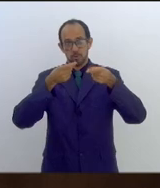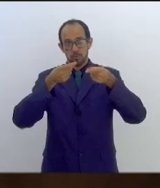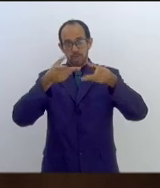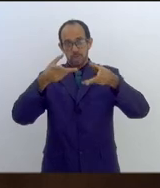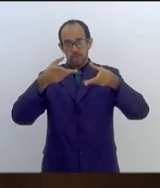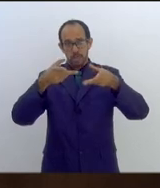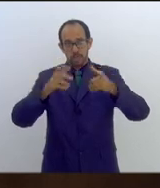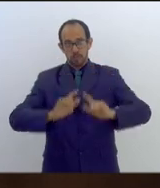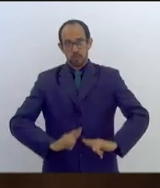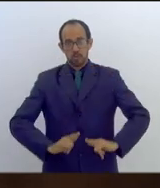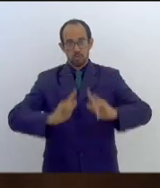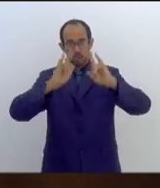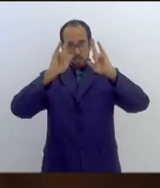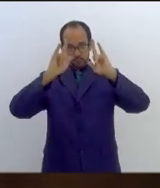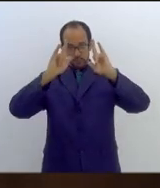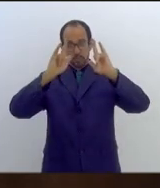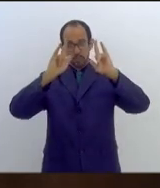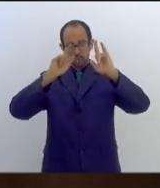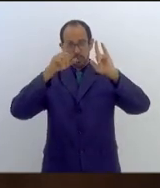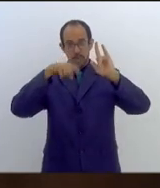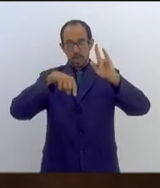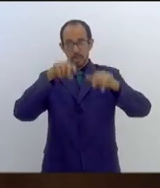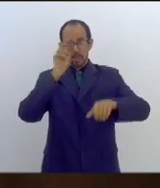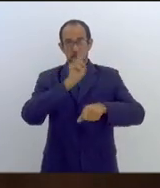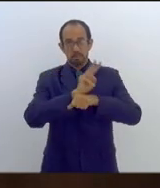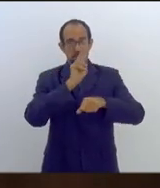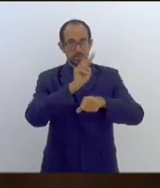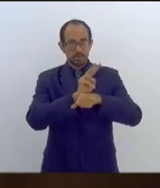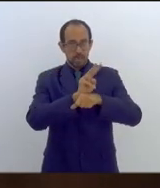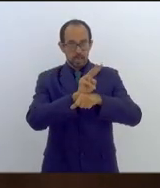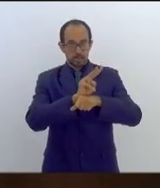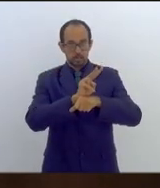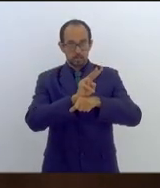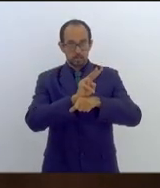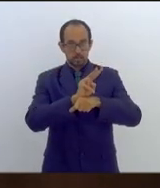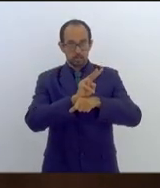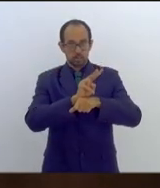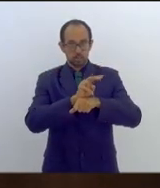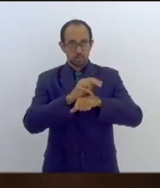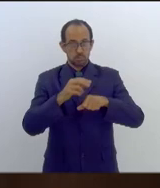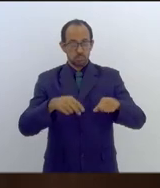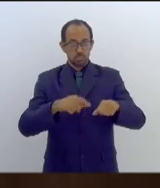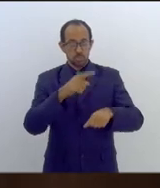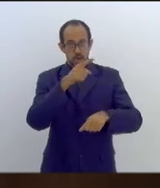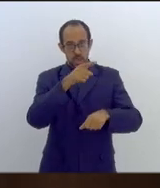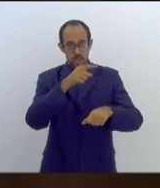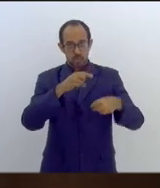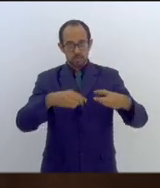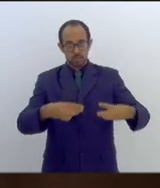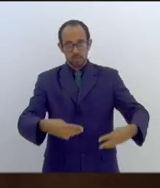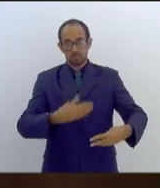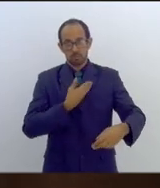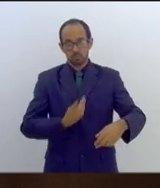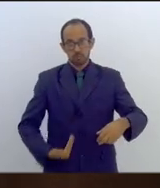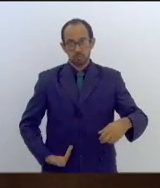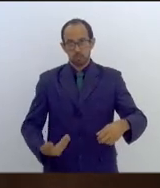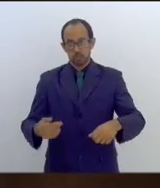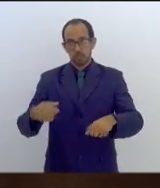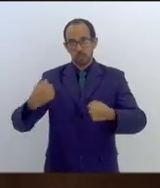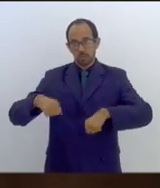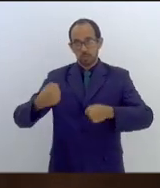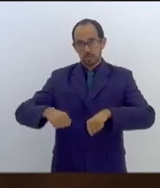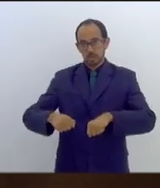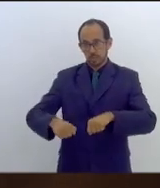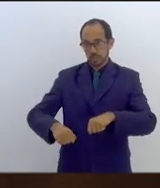um imóvel que é imprestável para o Ministério Público, que deveria ser tratada por